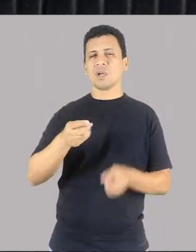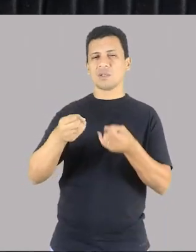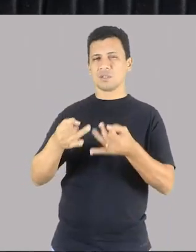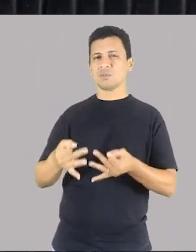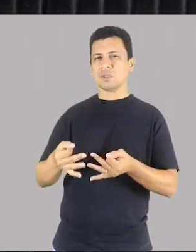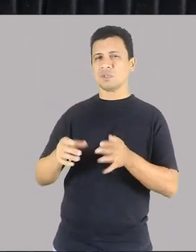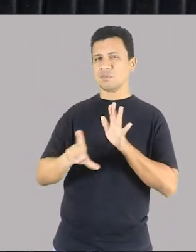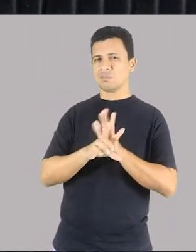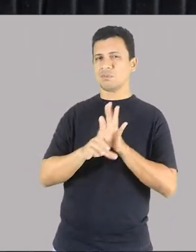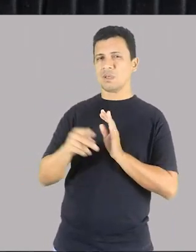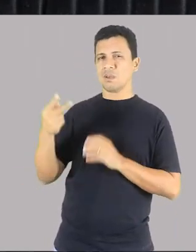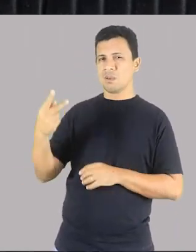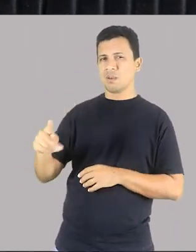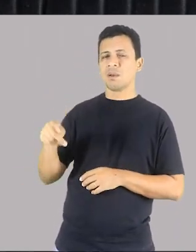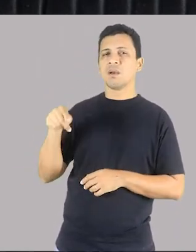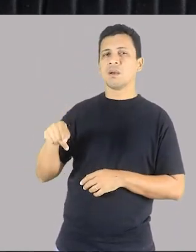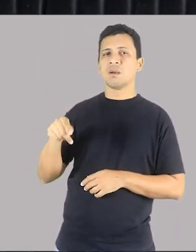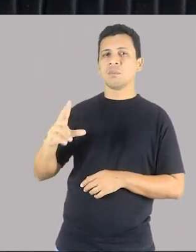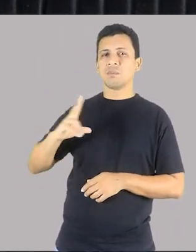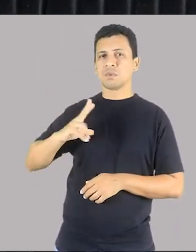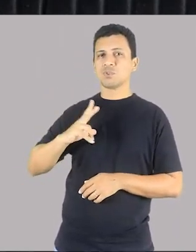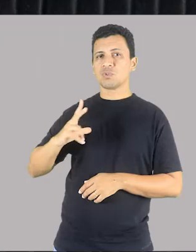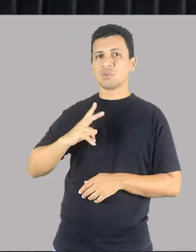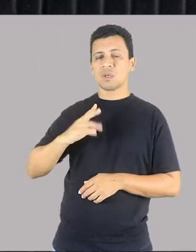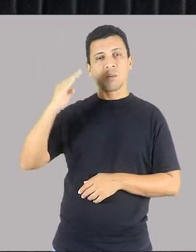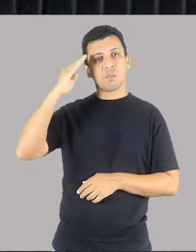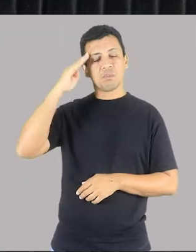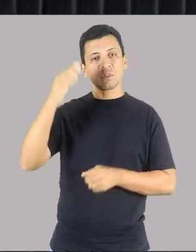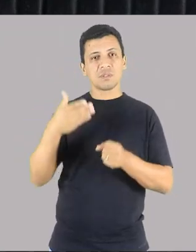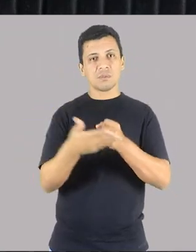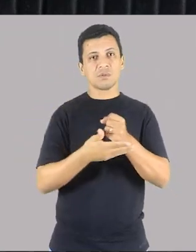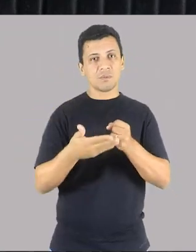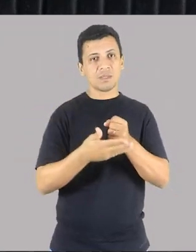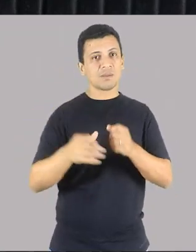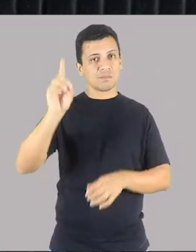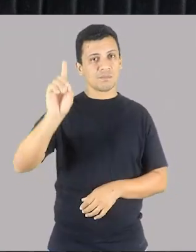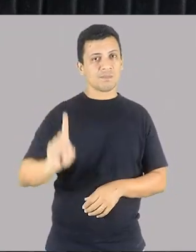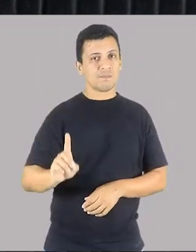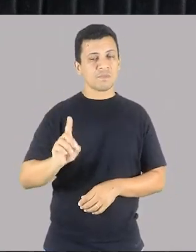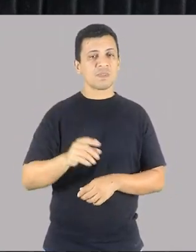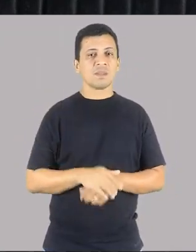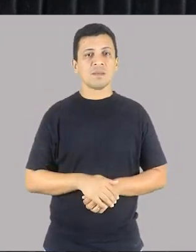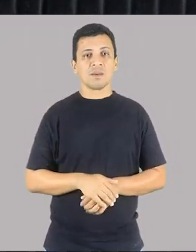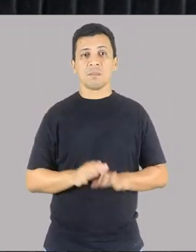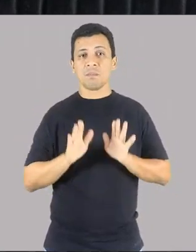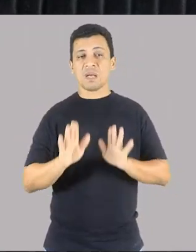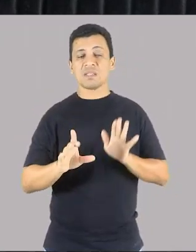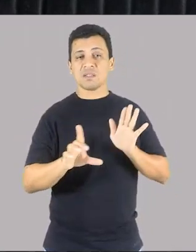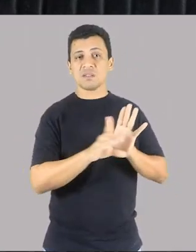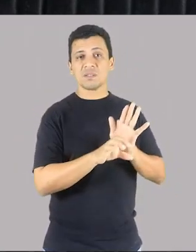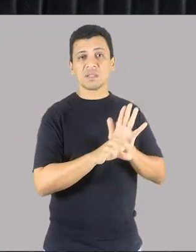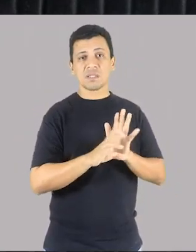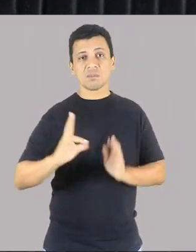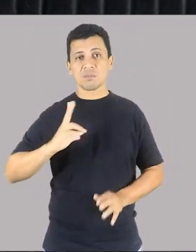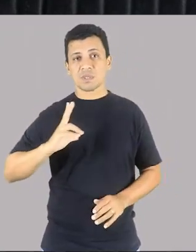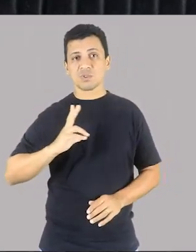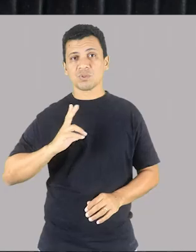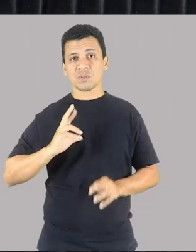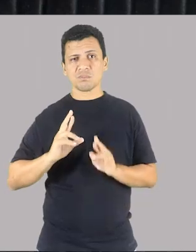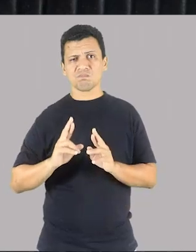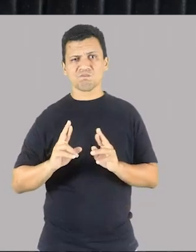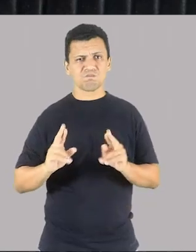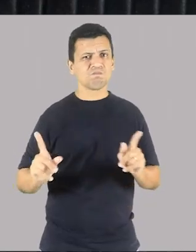Constituição, no artigo 37, ok? Legalidade é o primeiro dos princípios expressos. Trabalhamos um pouco a ideia de legalidade